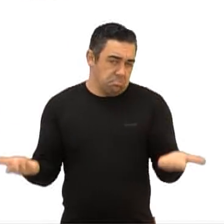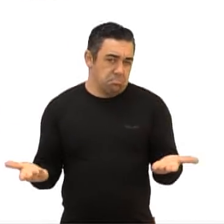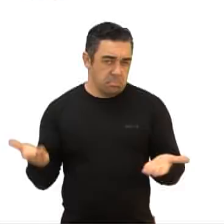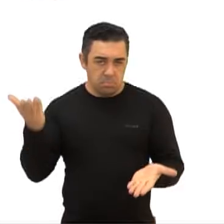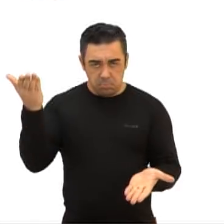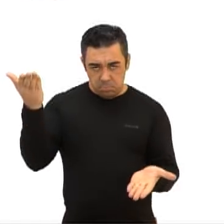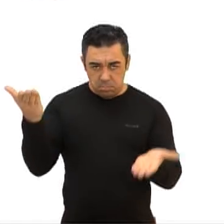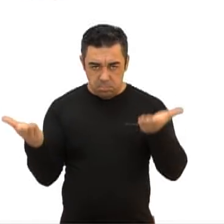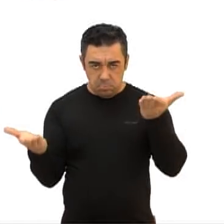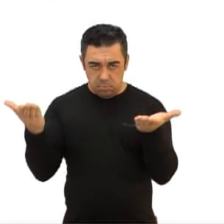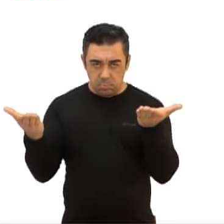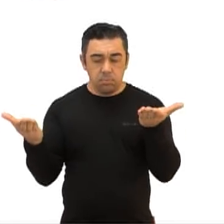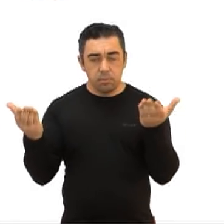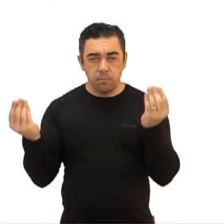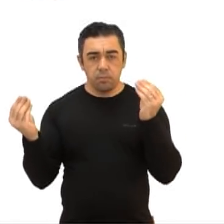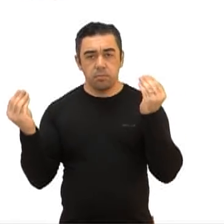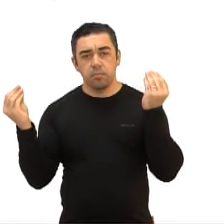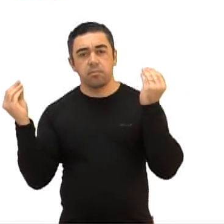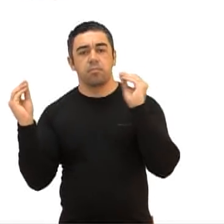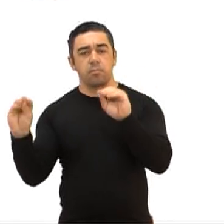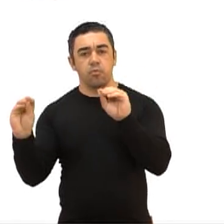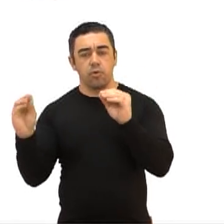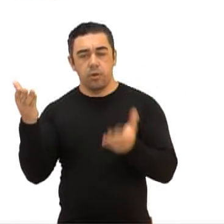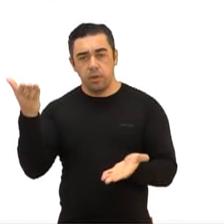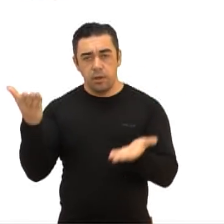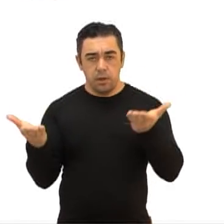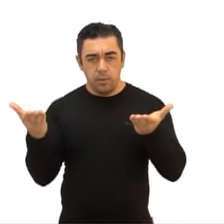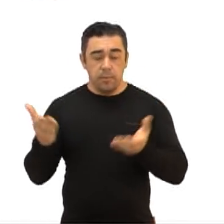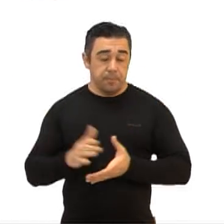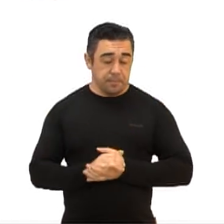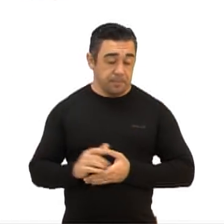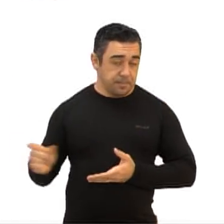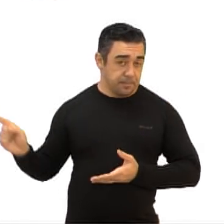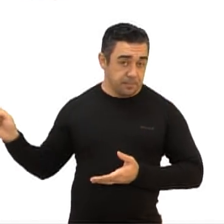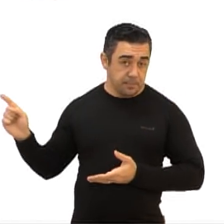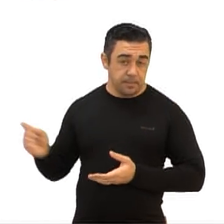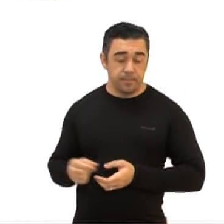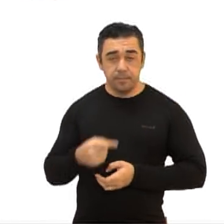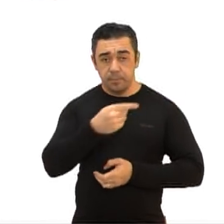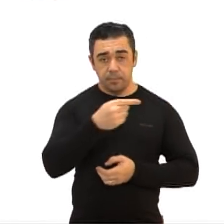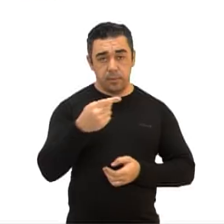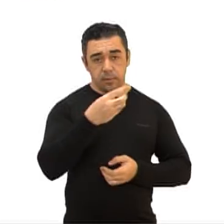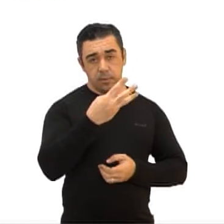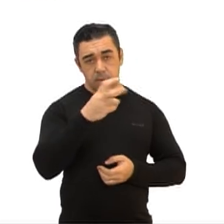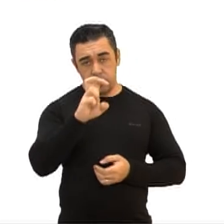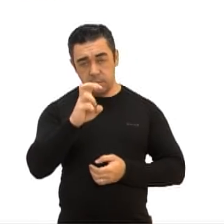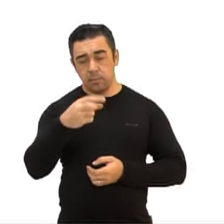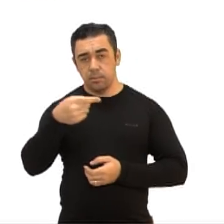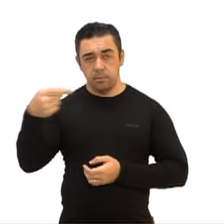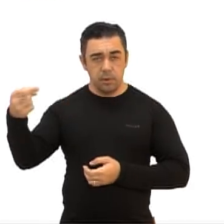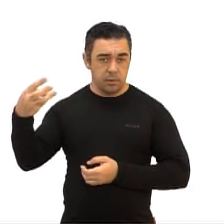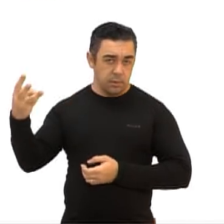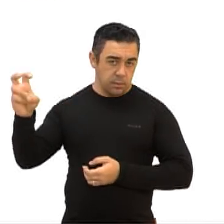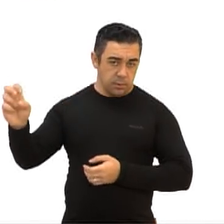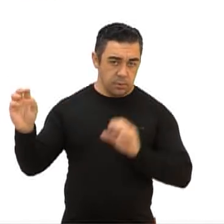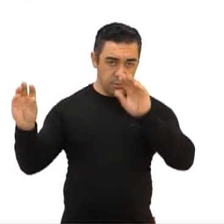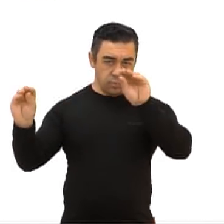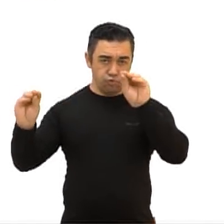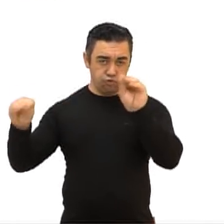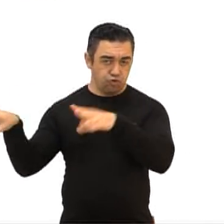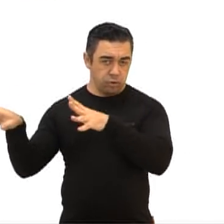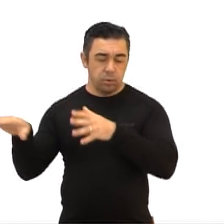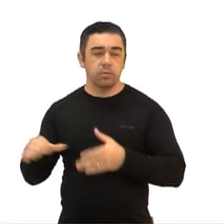né? Eu estou colocando a minha balança em equilíbrio. Então, tirei 35 daqui, tirei 35 de